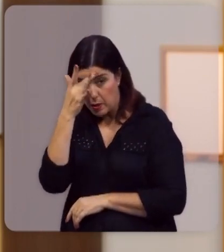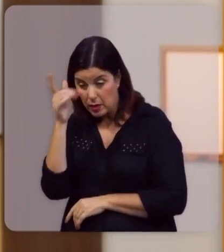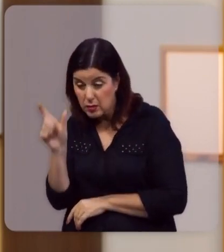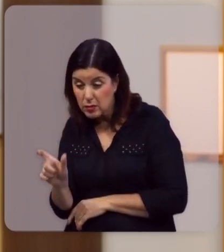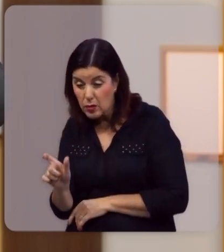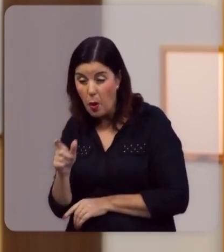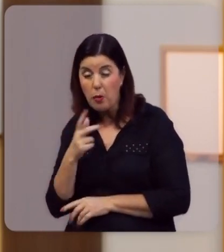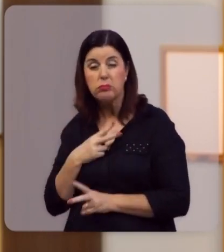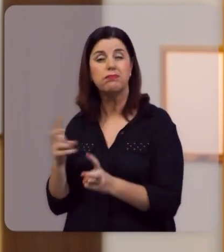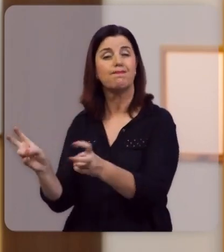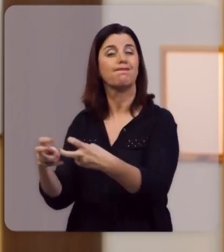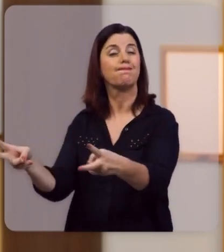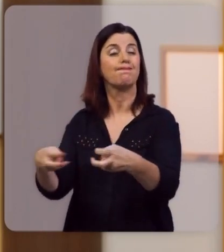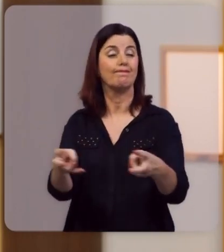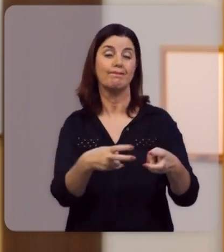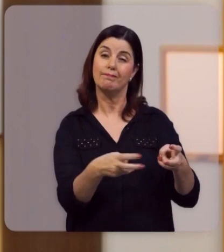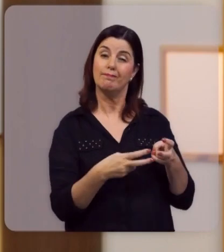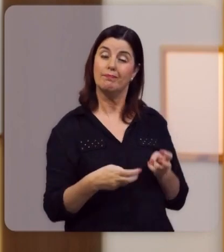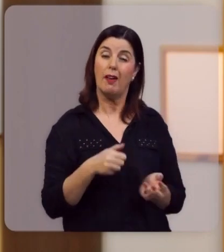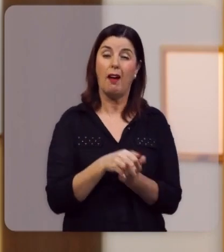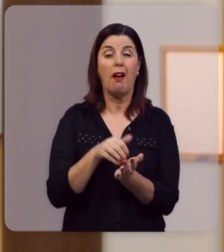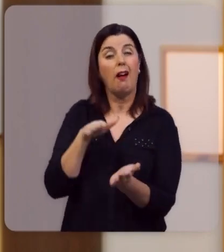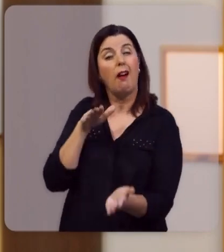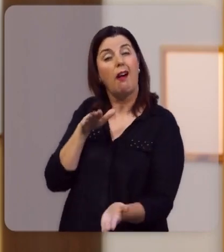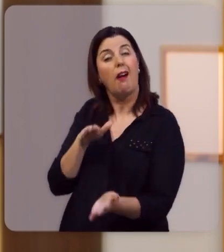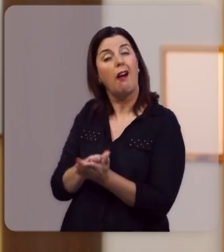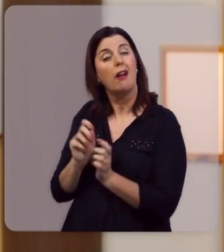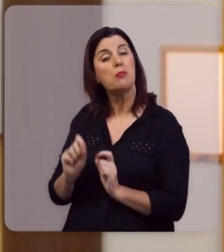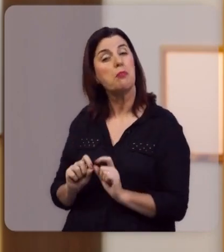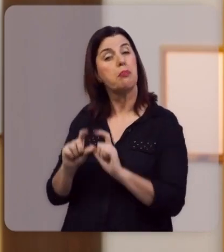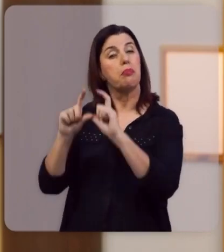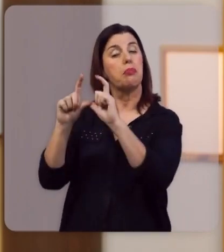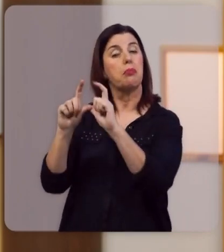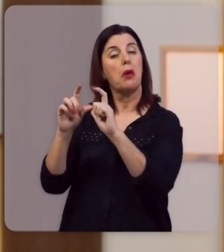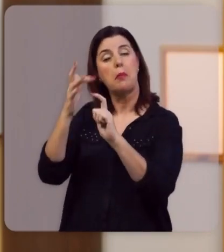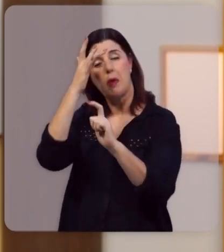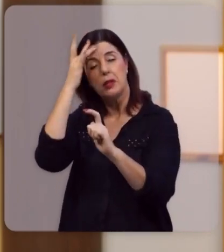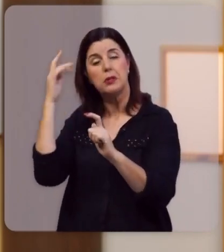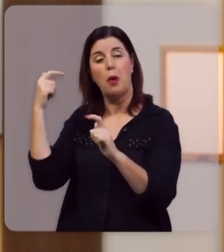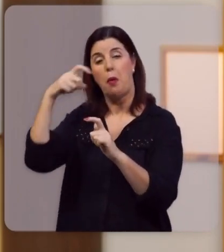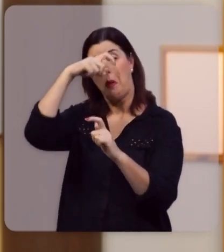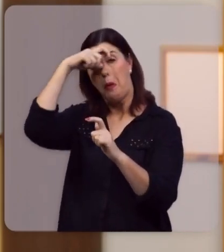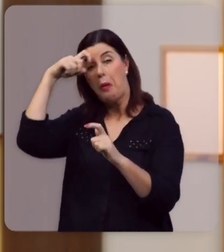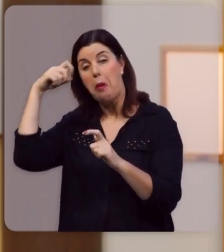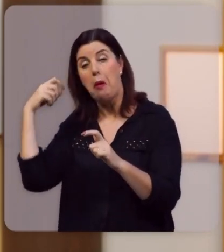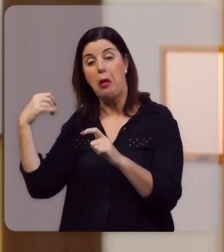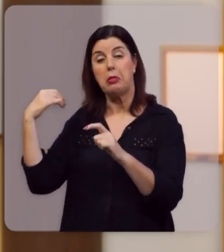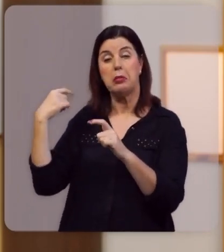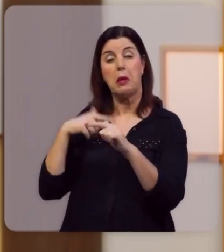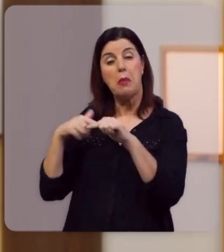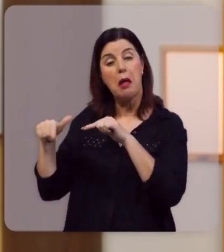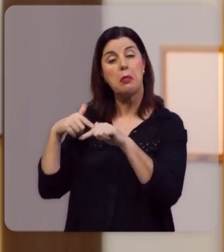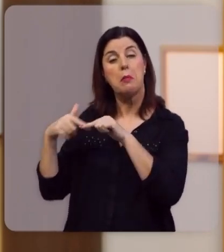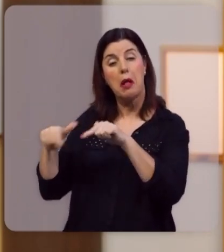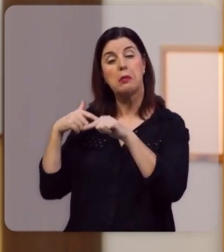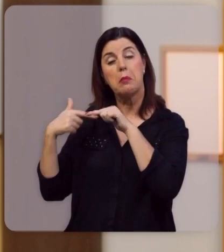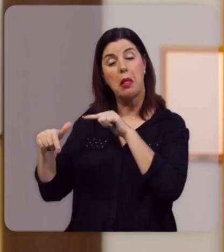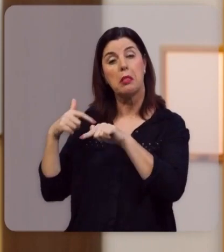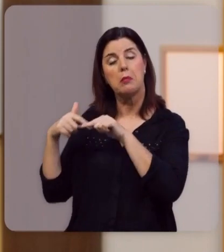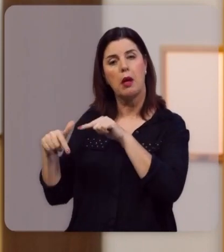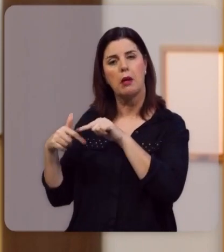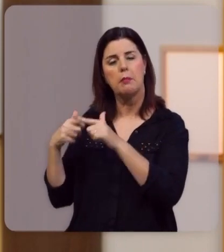exploravam o povo, cobravam taxas exorbitantes, e o povo trabalhava como que um escravo para pagar